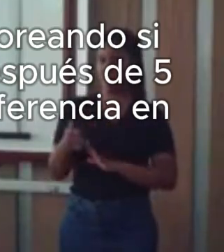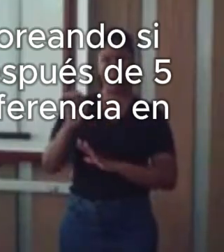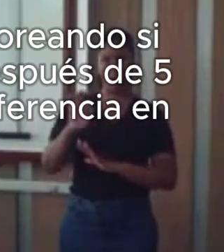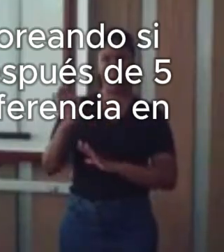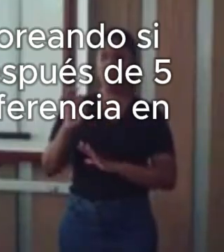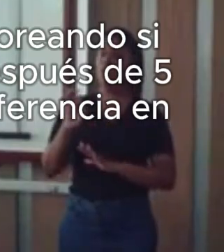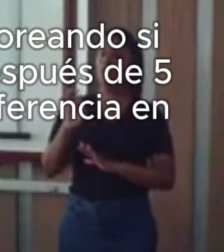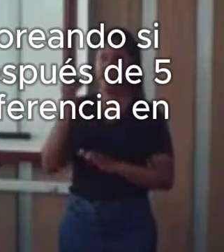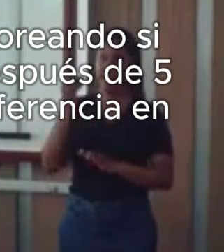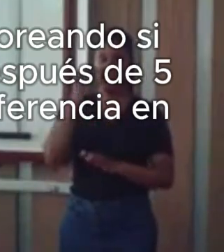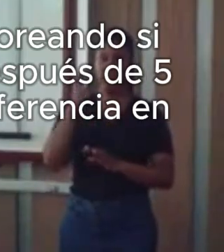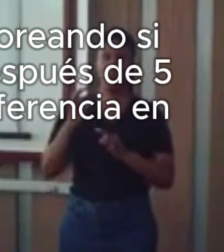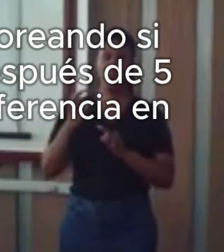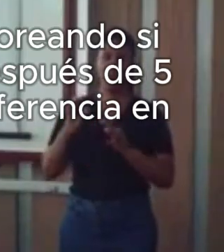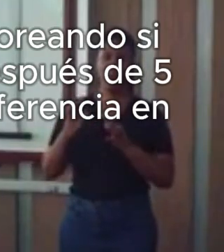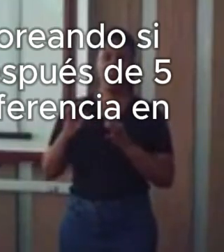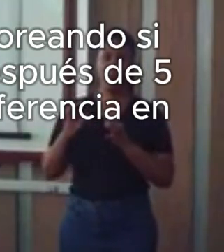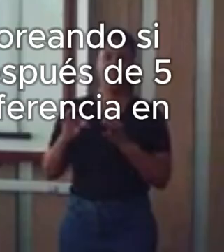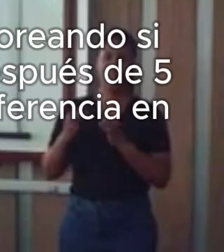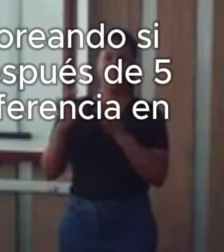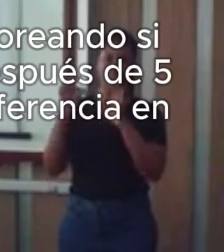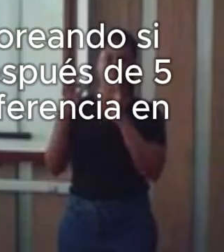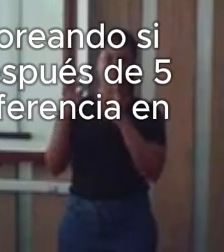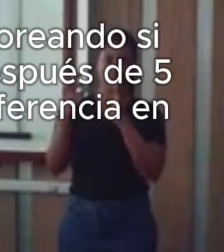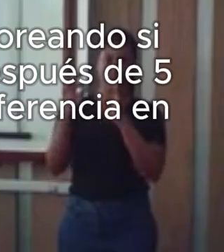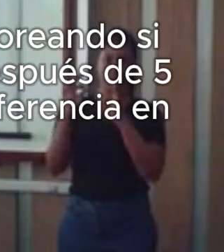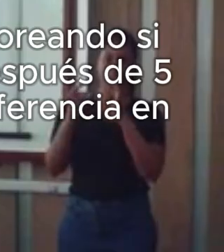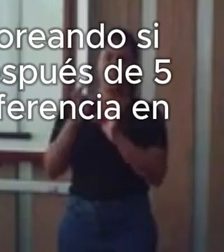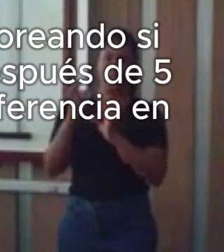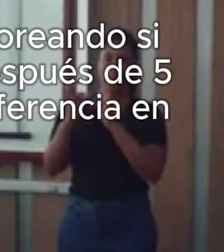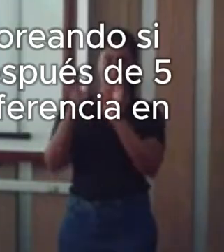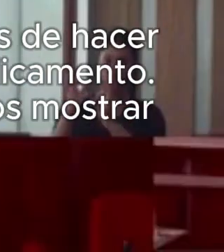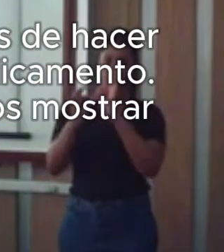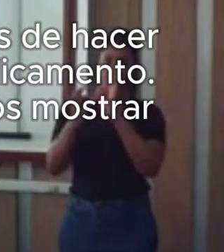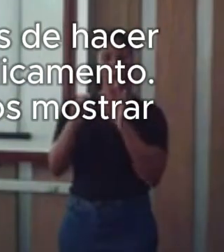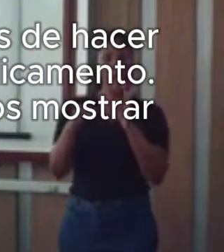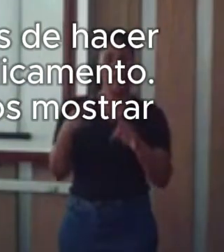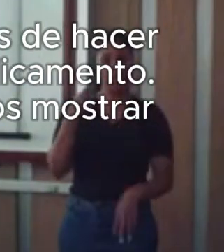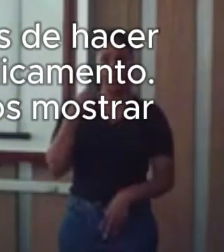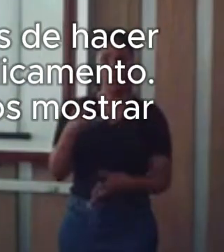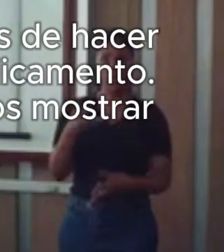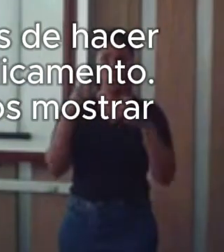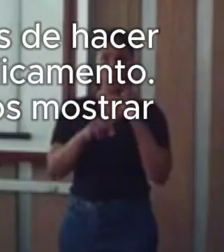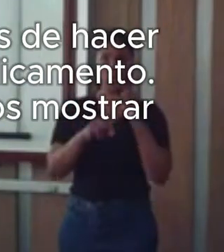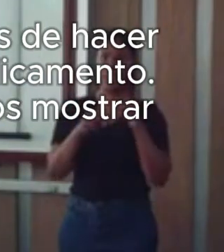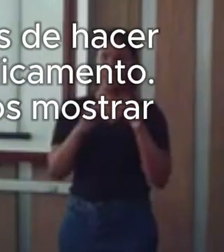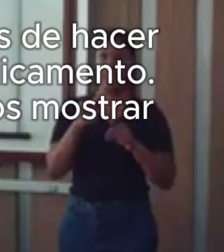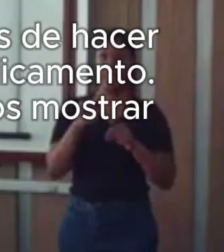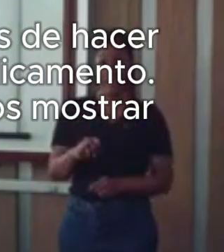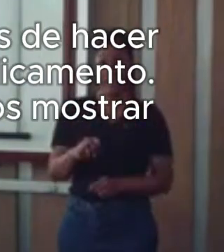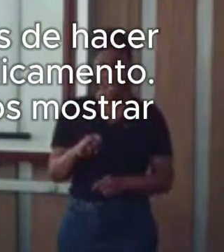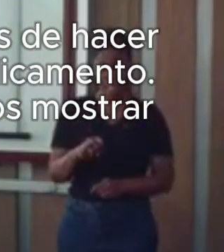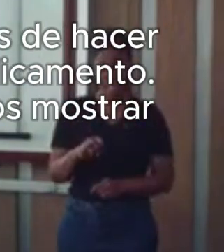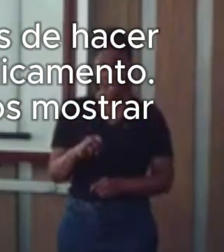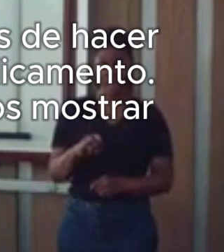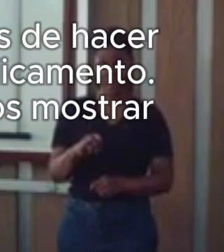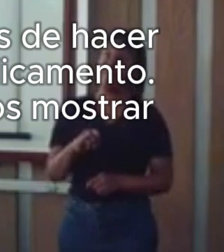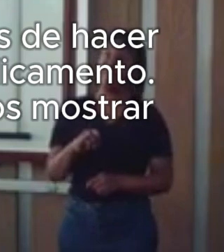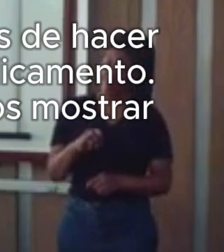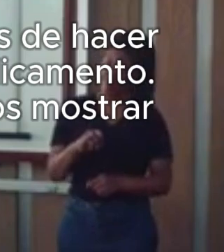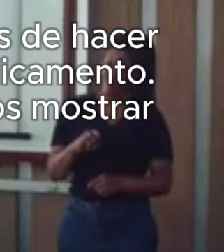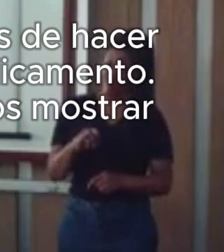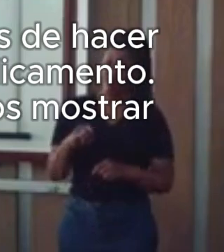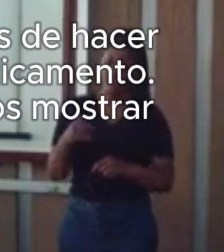o tratamento. E aí, se ele melhorar, a gente vai ver o quê? Vai ver a diferença da inclinação, né? Você vai ter uma coisa assim ao longo do